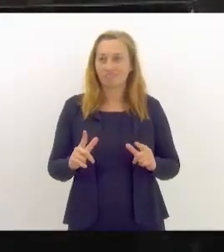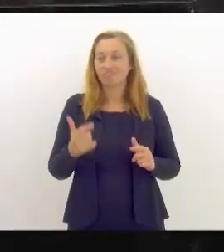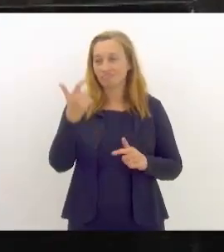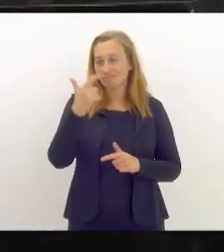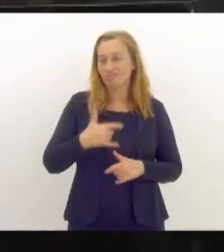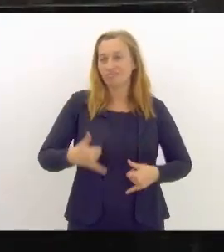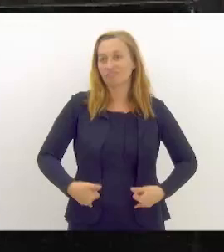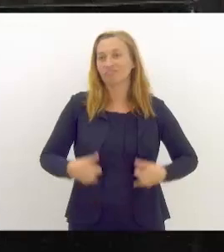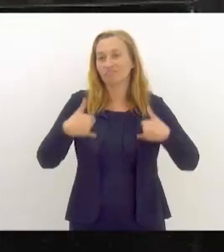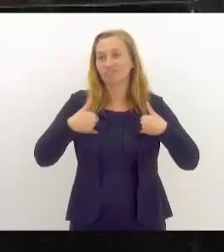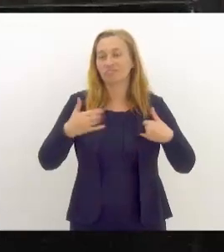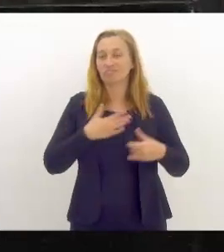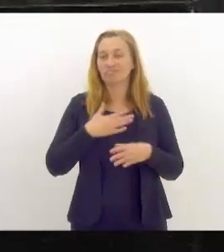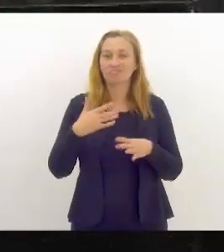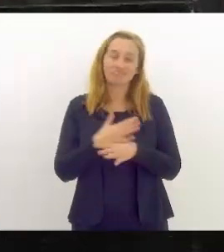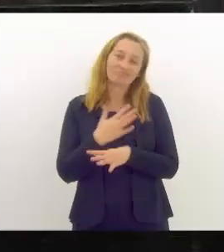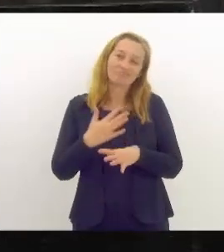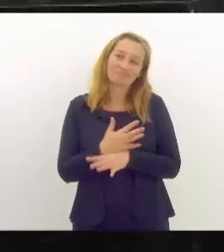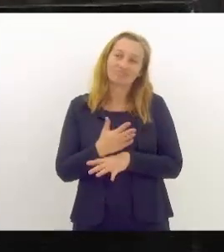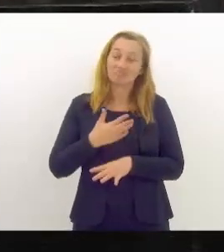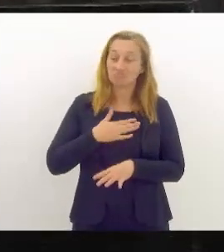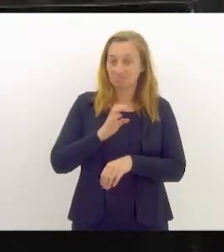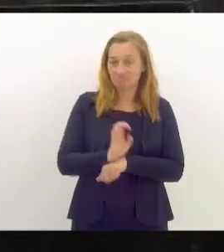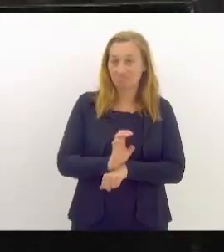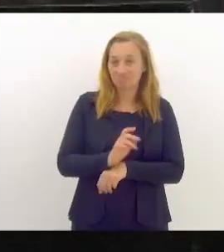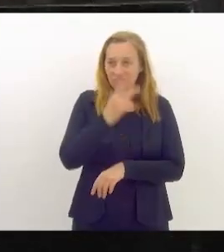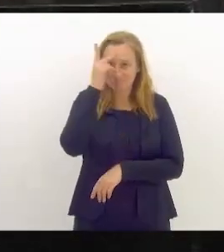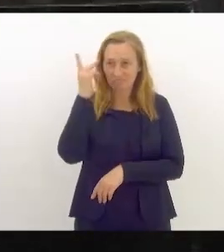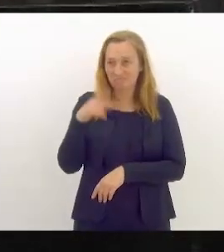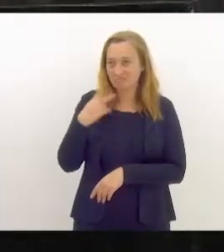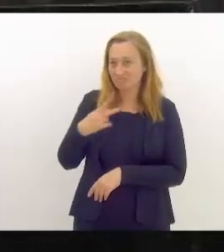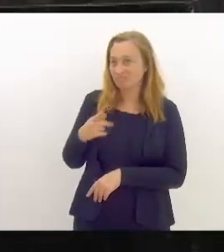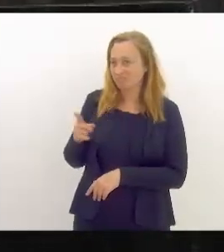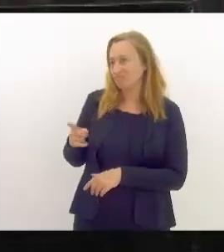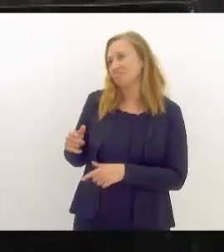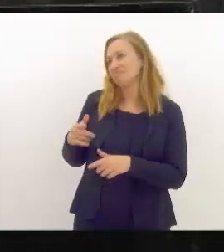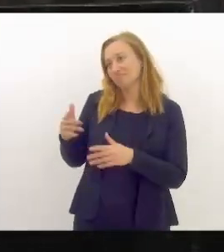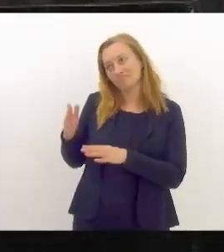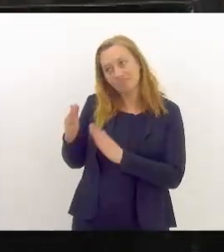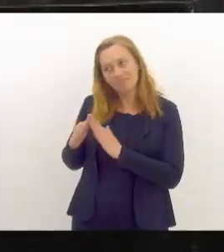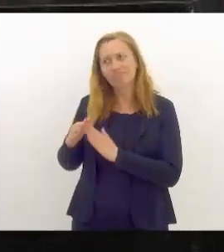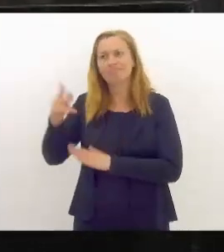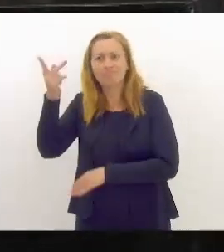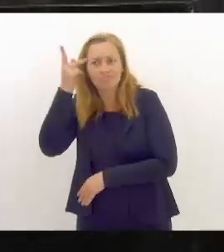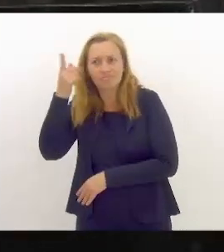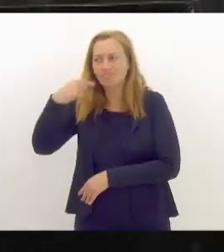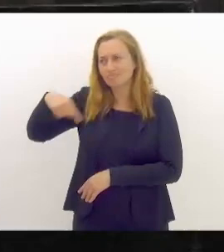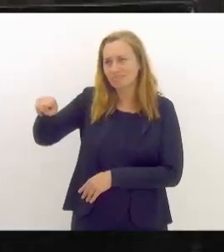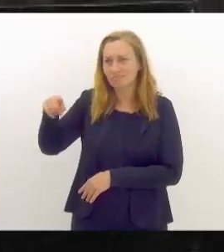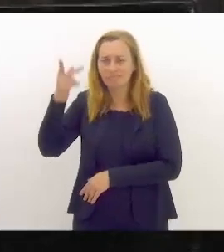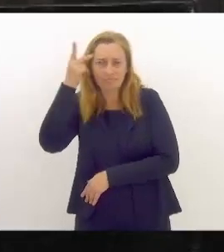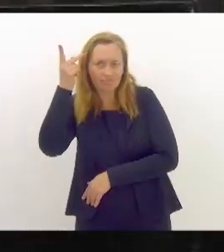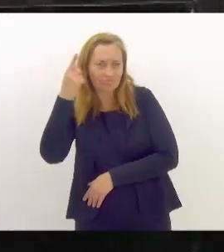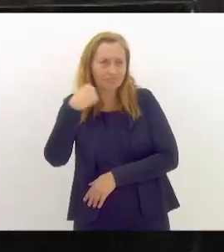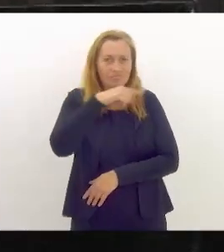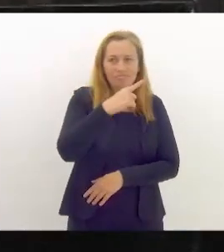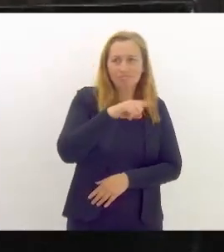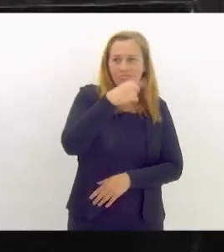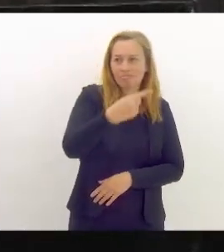muito orgulhosa da minha cidade sou muito orgulhosa do meu estado as pessoas falam mas eu tinha que estar morando em São Paulo por que que você não vai para Miami